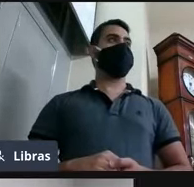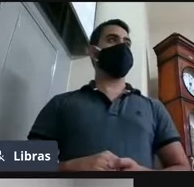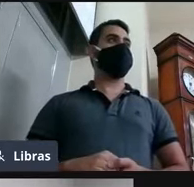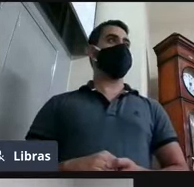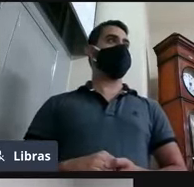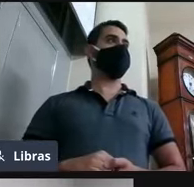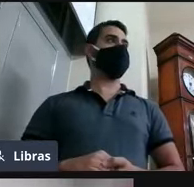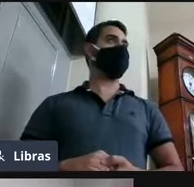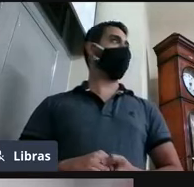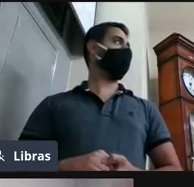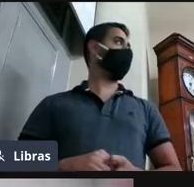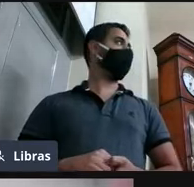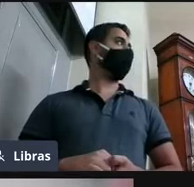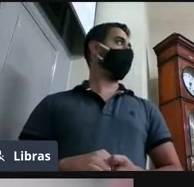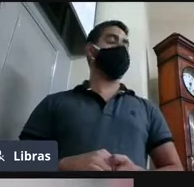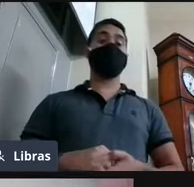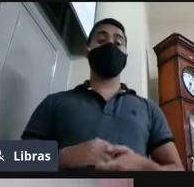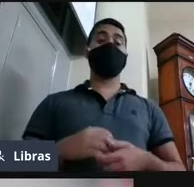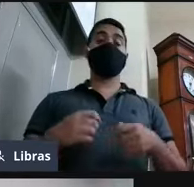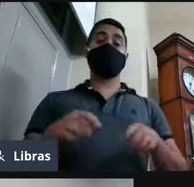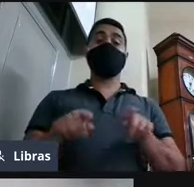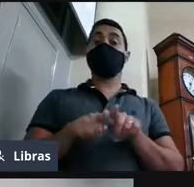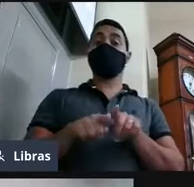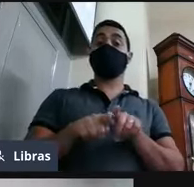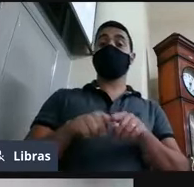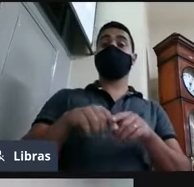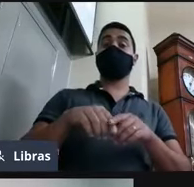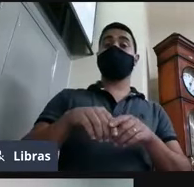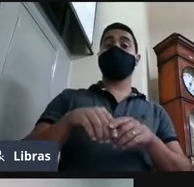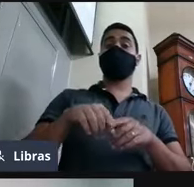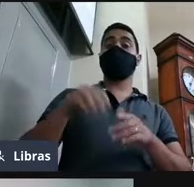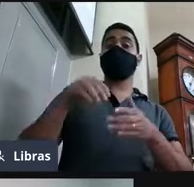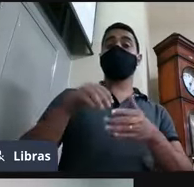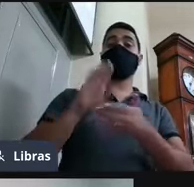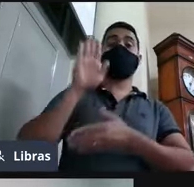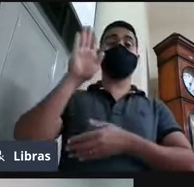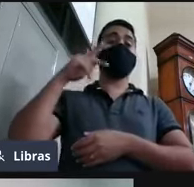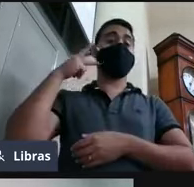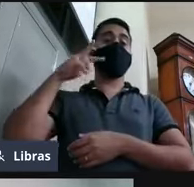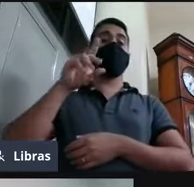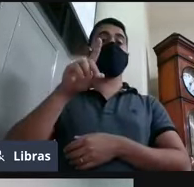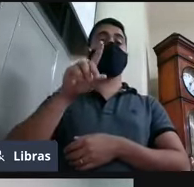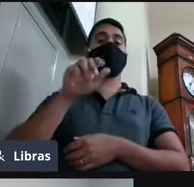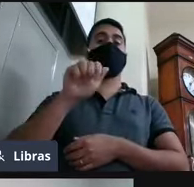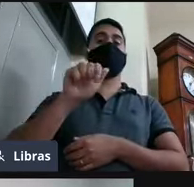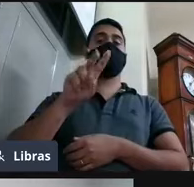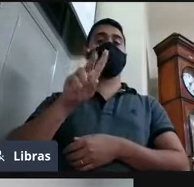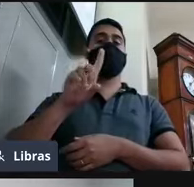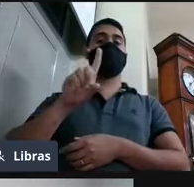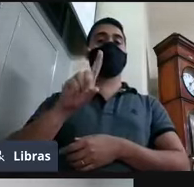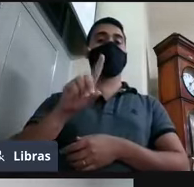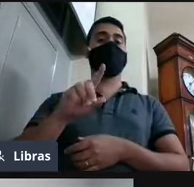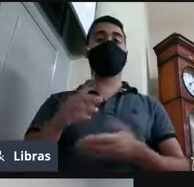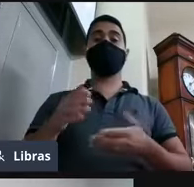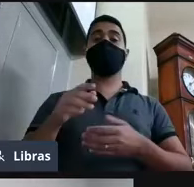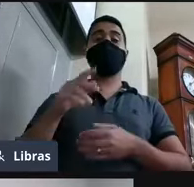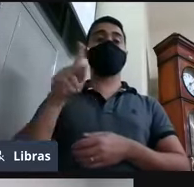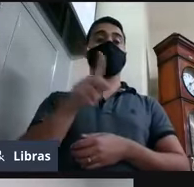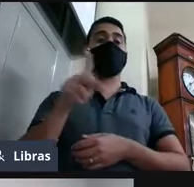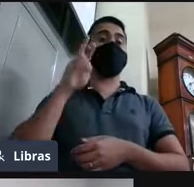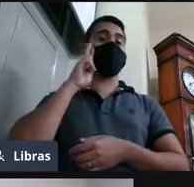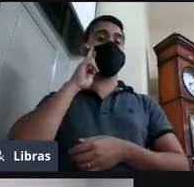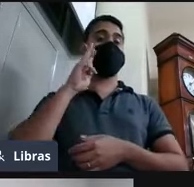Antes de chamar o professor Rafael, se faça constar a presença do vereador David Barbosa Nogueira, vereador professor Rafael de Oliveira